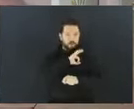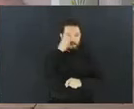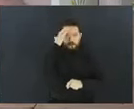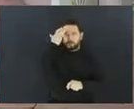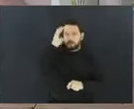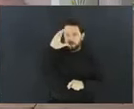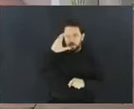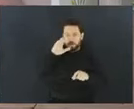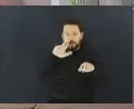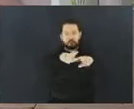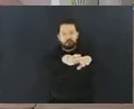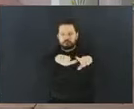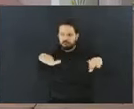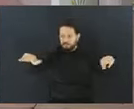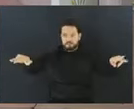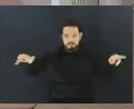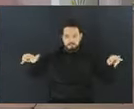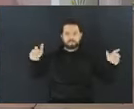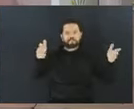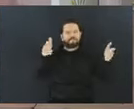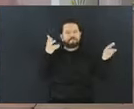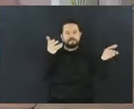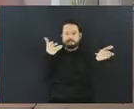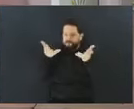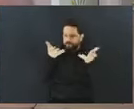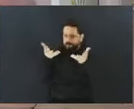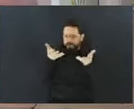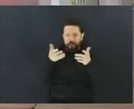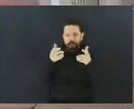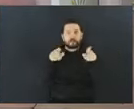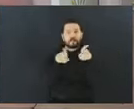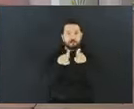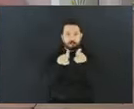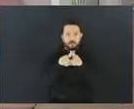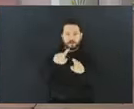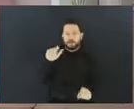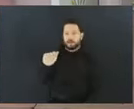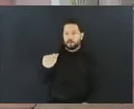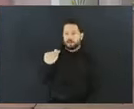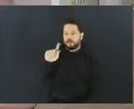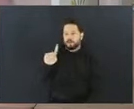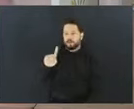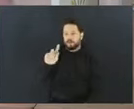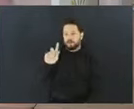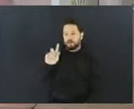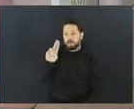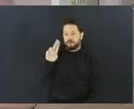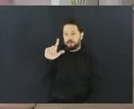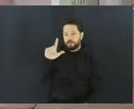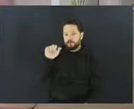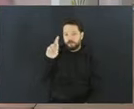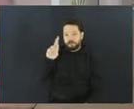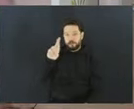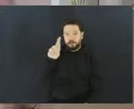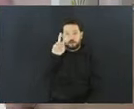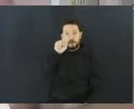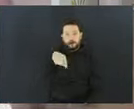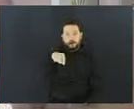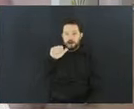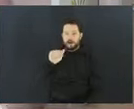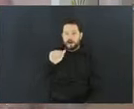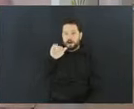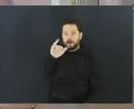além do Goulart, que é o comandante da AIFO, Ação Integrada de Fiscalização Urbana.